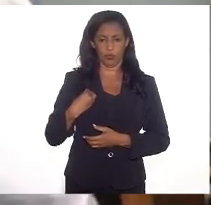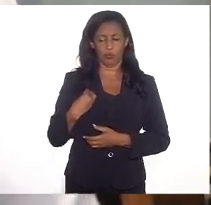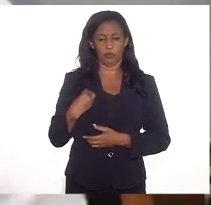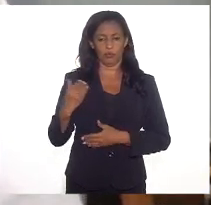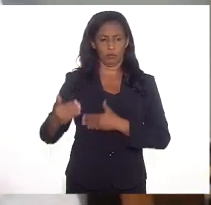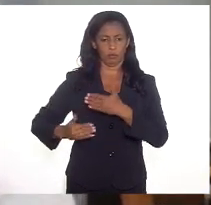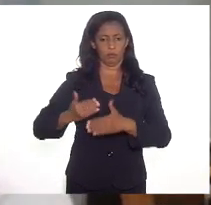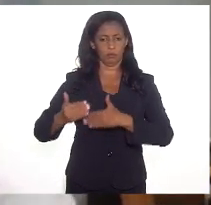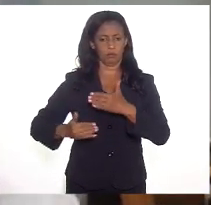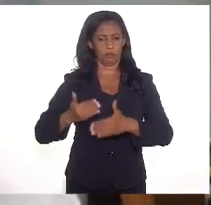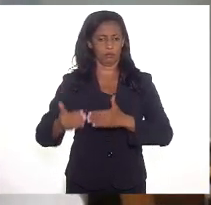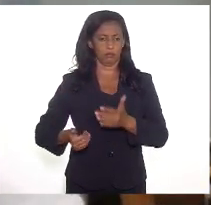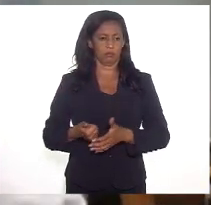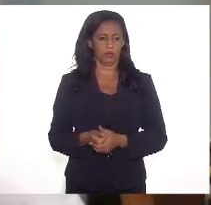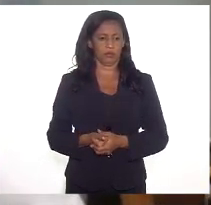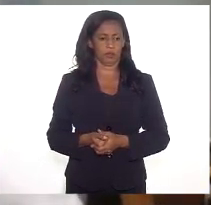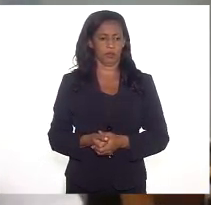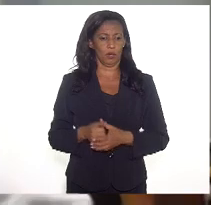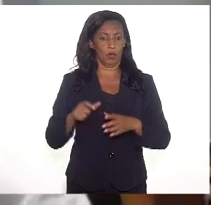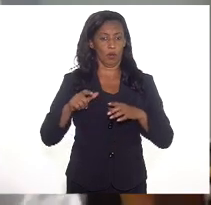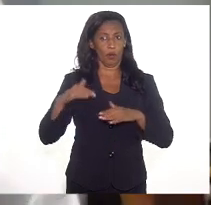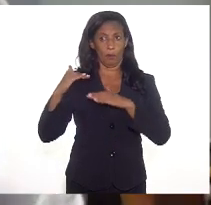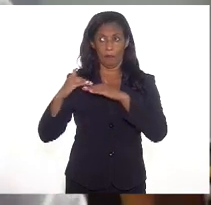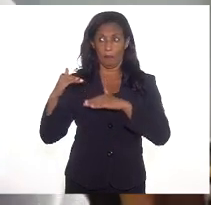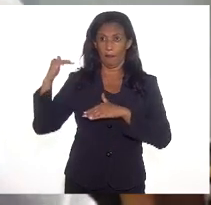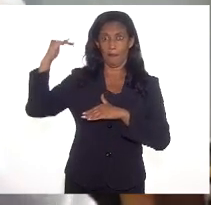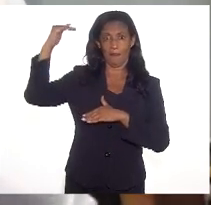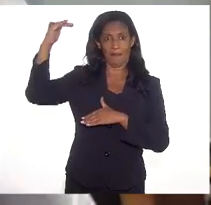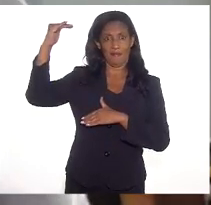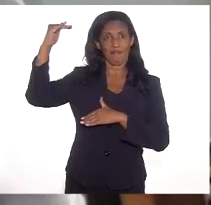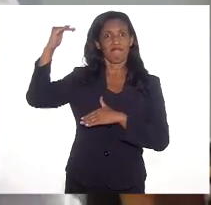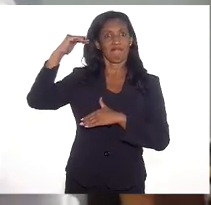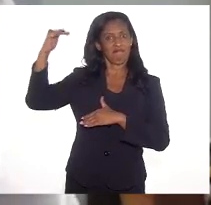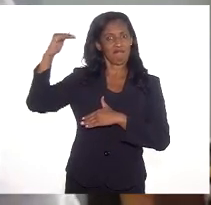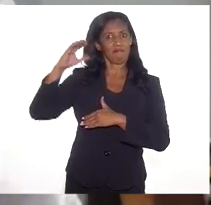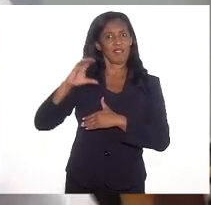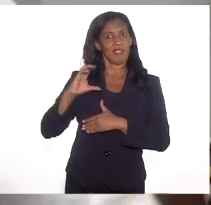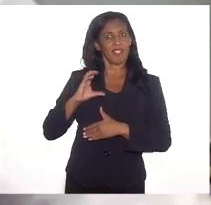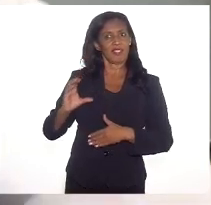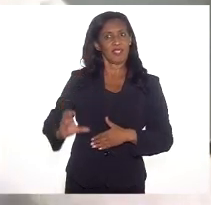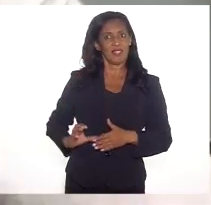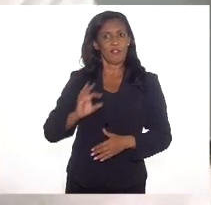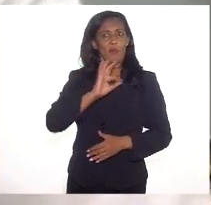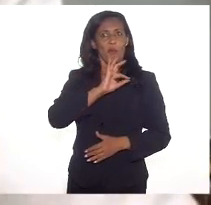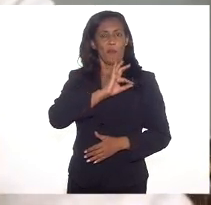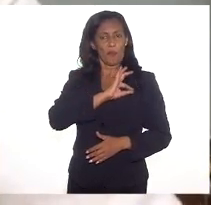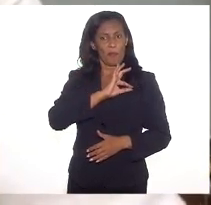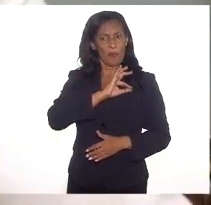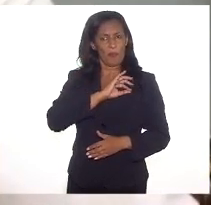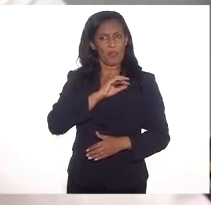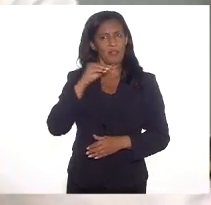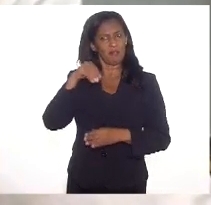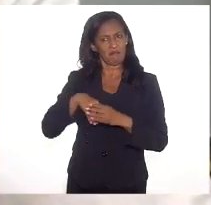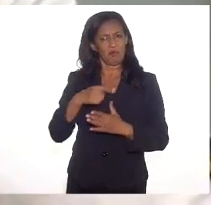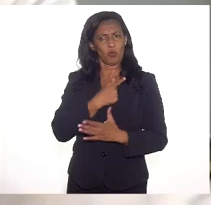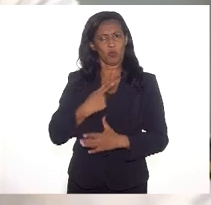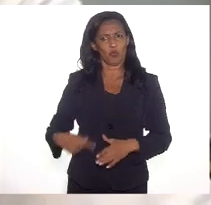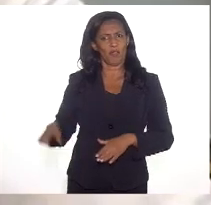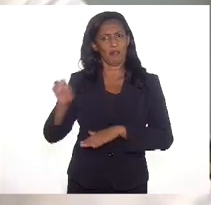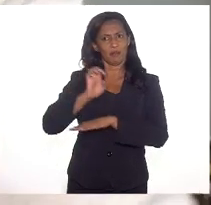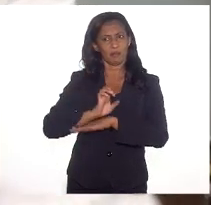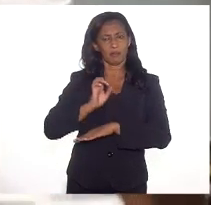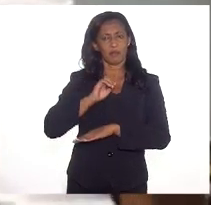trajetória, inclusive como maior autoridade da Polícia Civil durante um período no nosso governo, no nosso Estado, nós